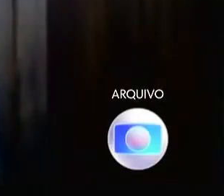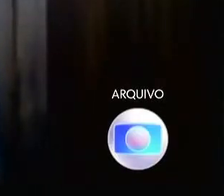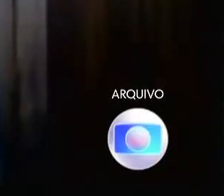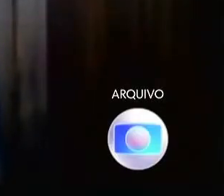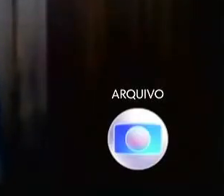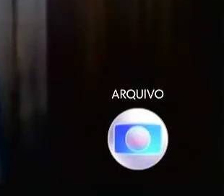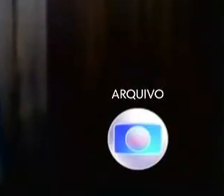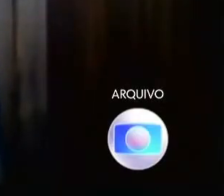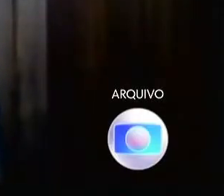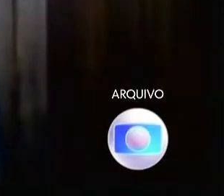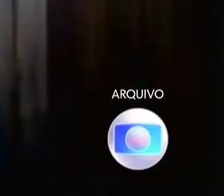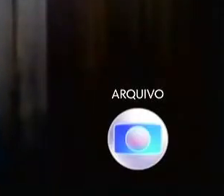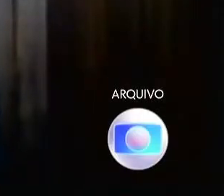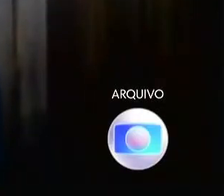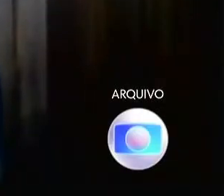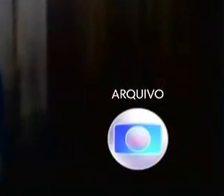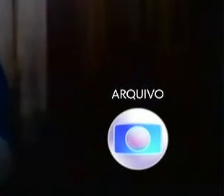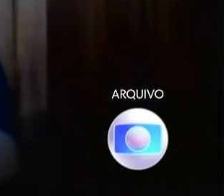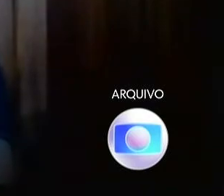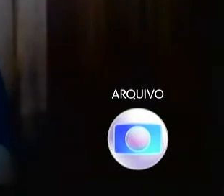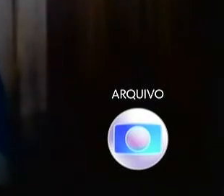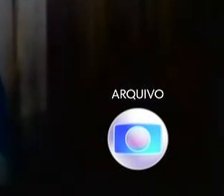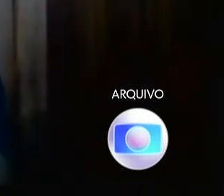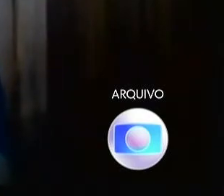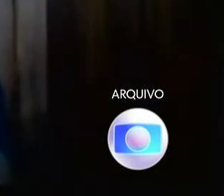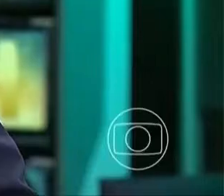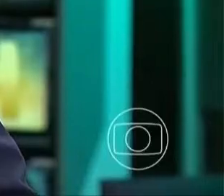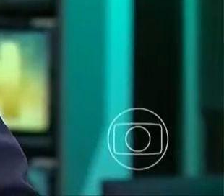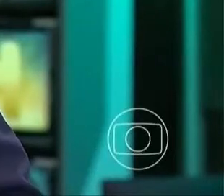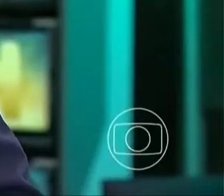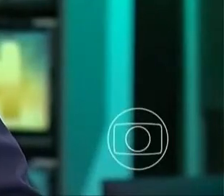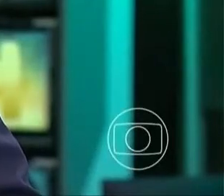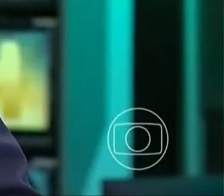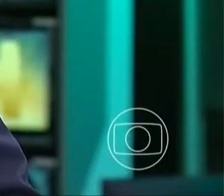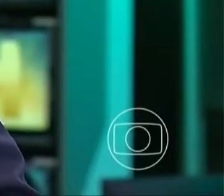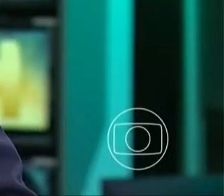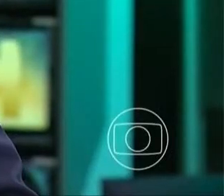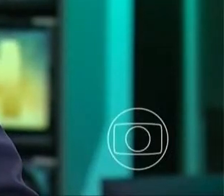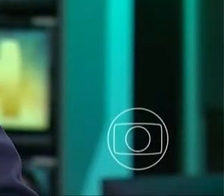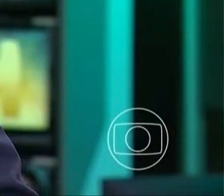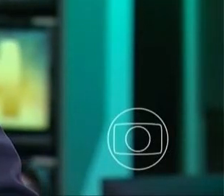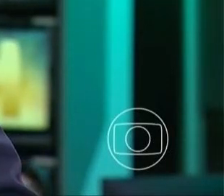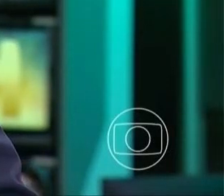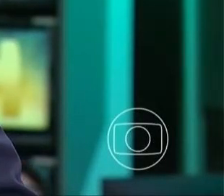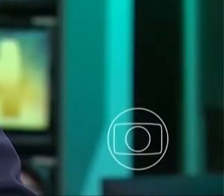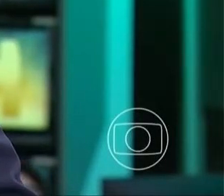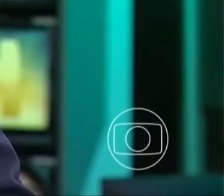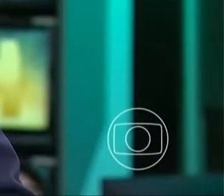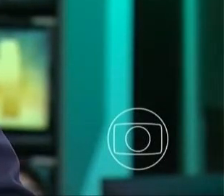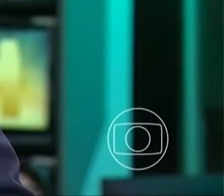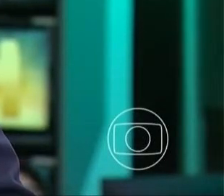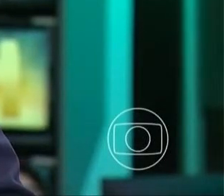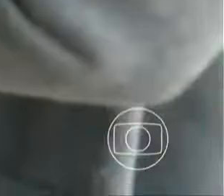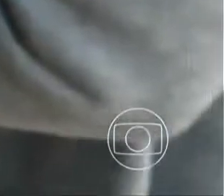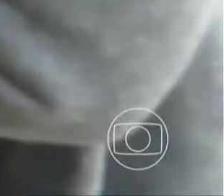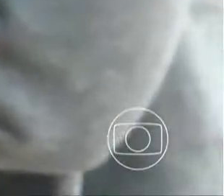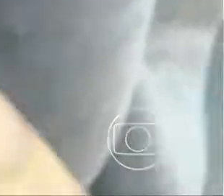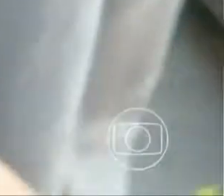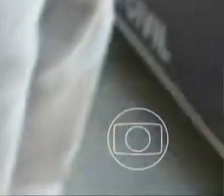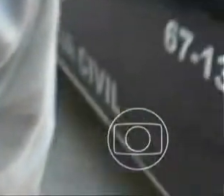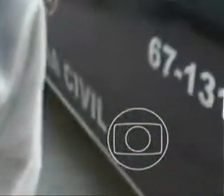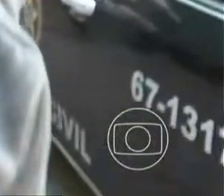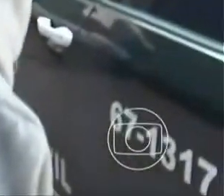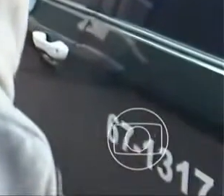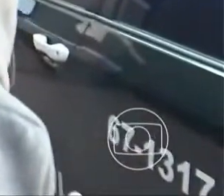morreu durante uma operação na região da terra indígena Aripuanã. O Superior Tribunal de Justiça manda soltar Monique Medeiros. Ela